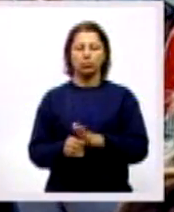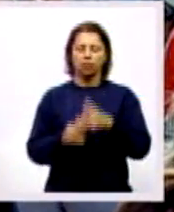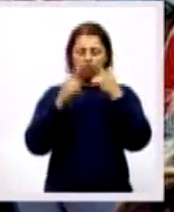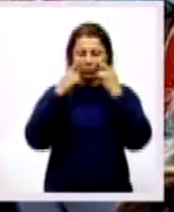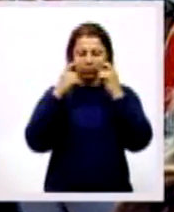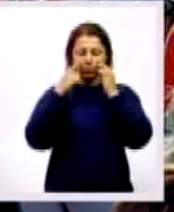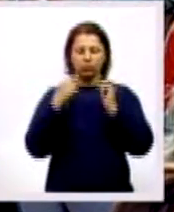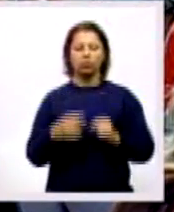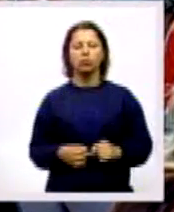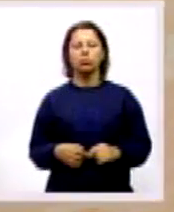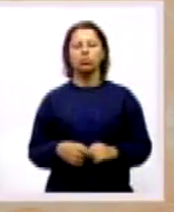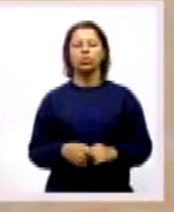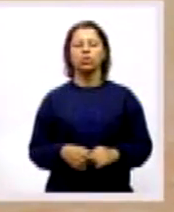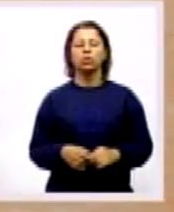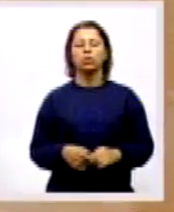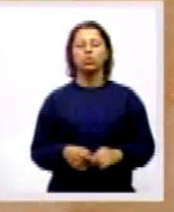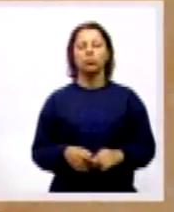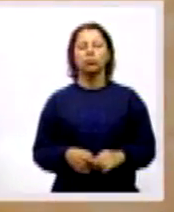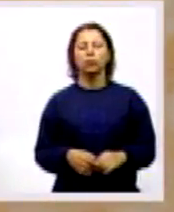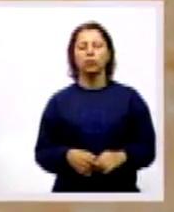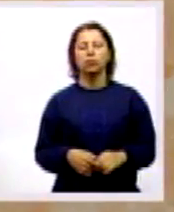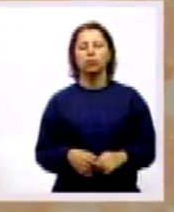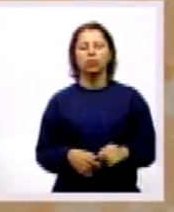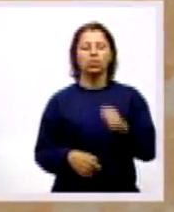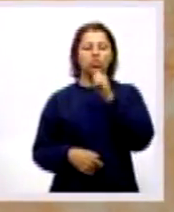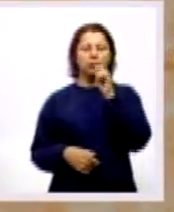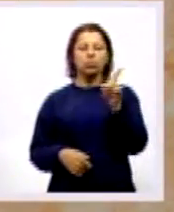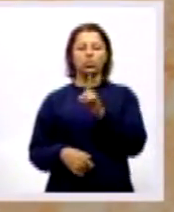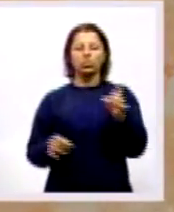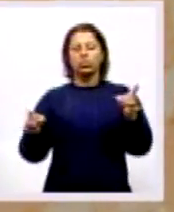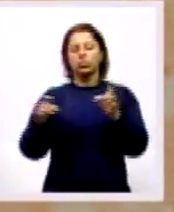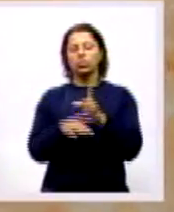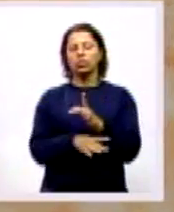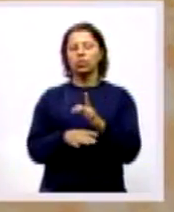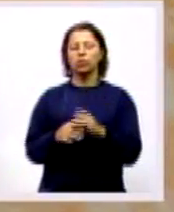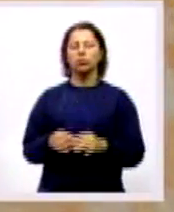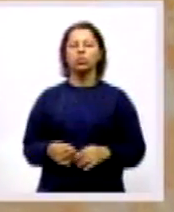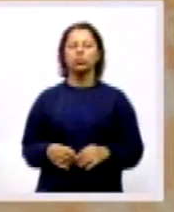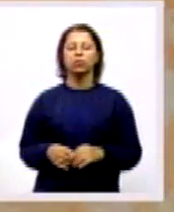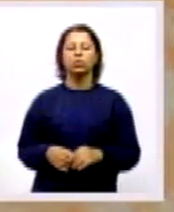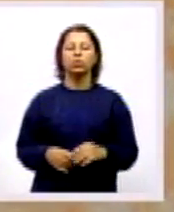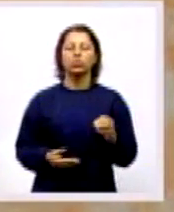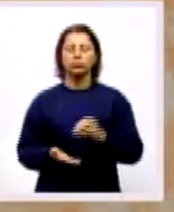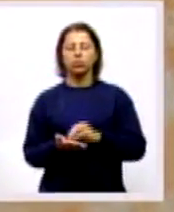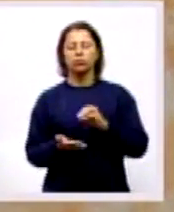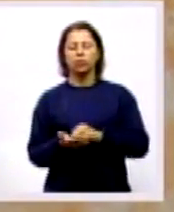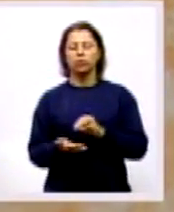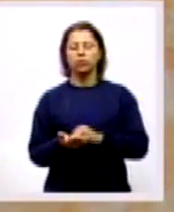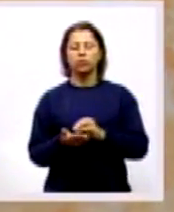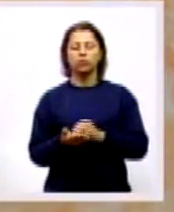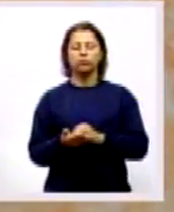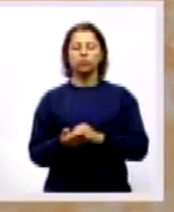Um feijãozinho pagão é um feijão que ainda não está misturado no alho, na cebola,